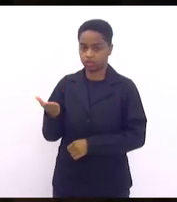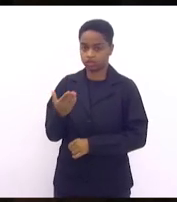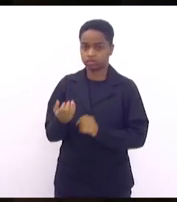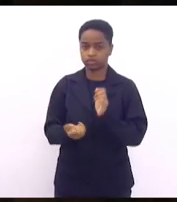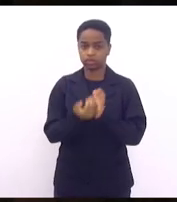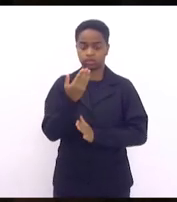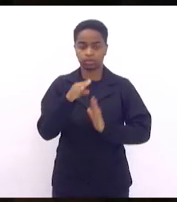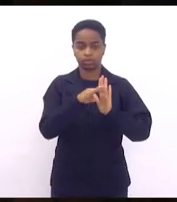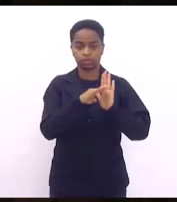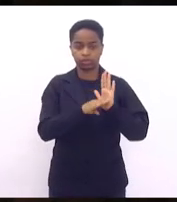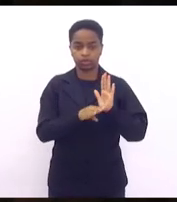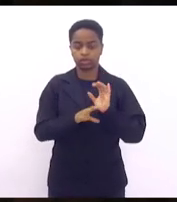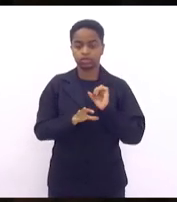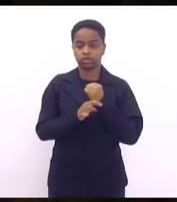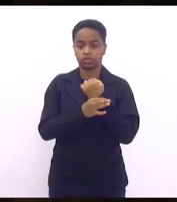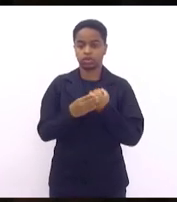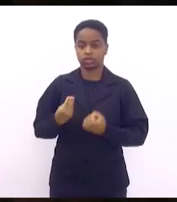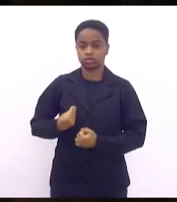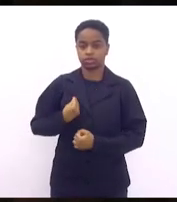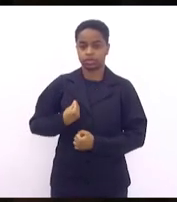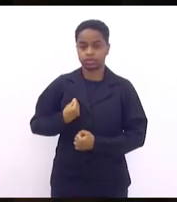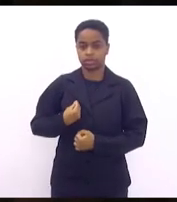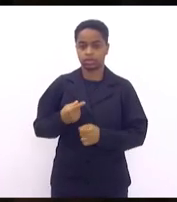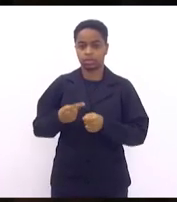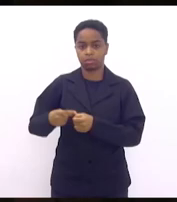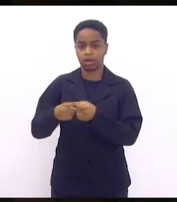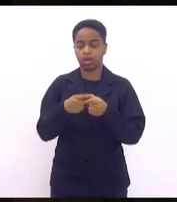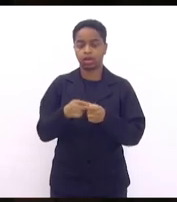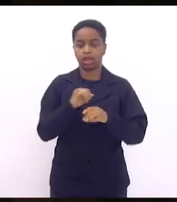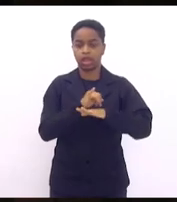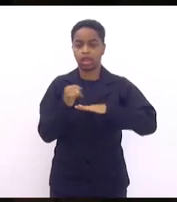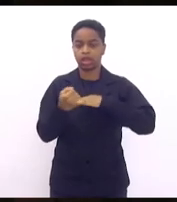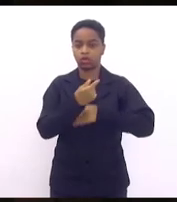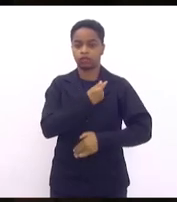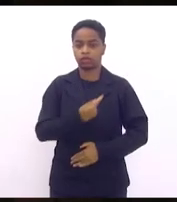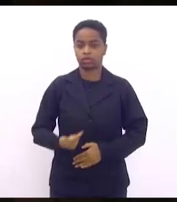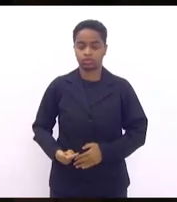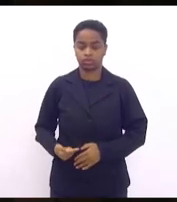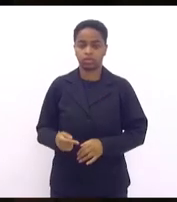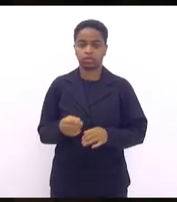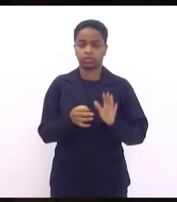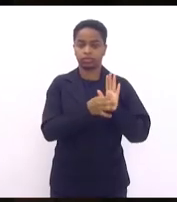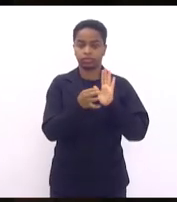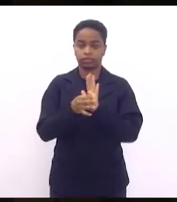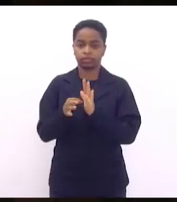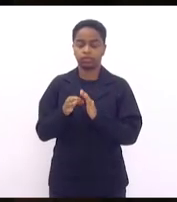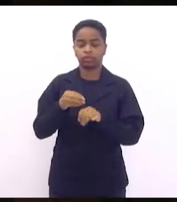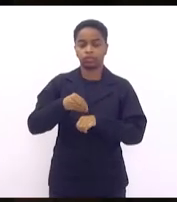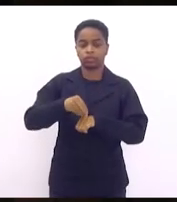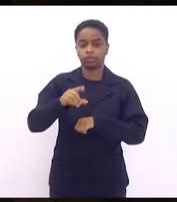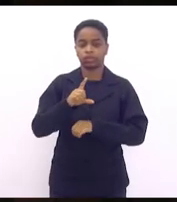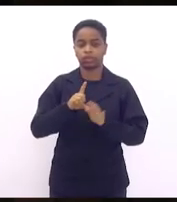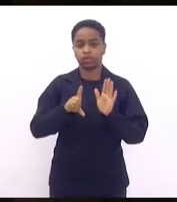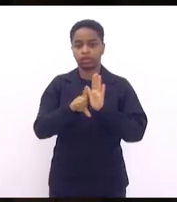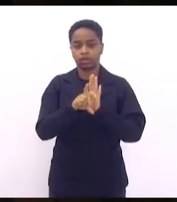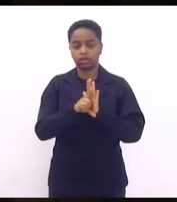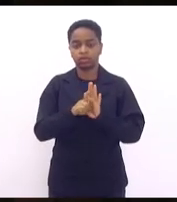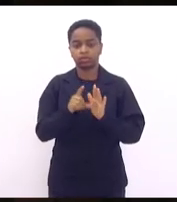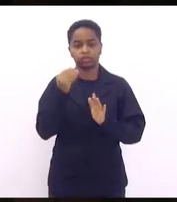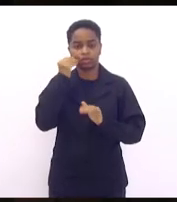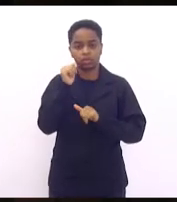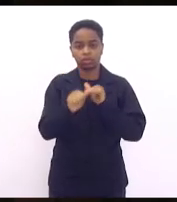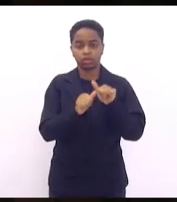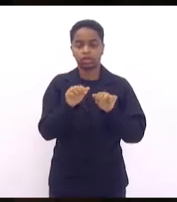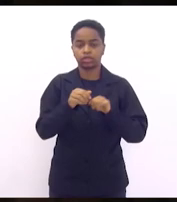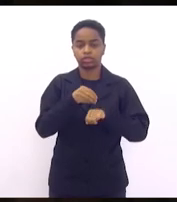implantação do programa Segurança Presente no bairro da Ilha do Governador. Parecer das comissões de indicações legislativas pela transformação em